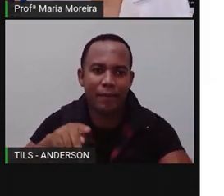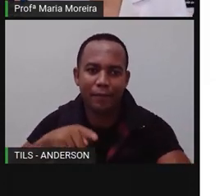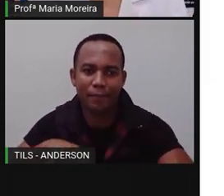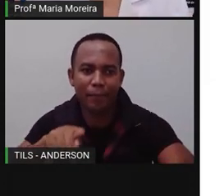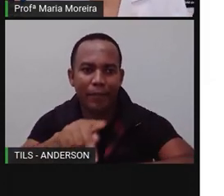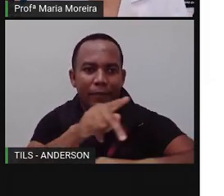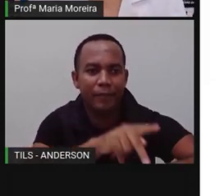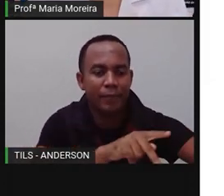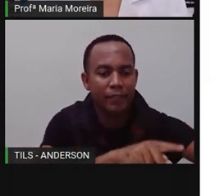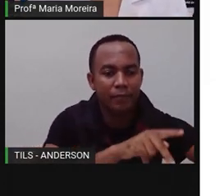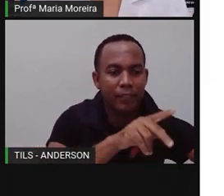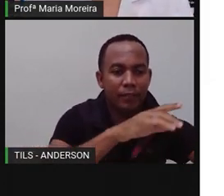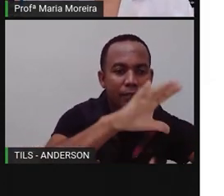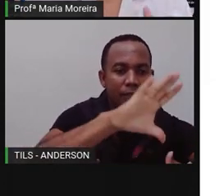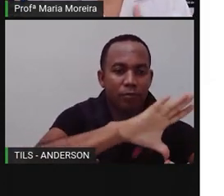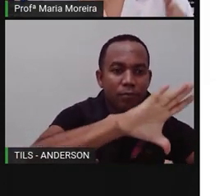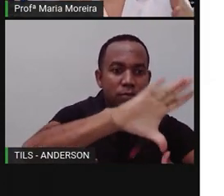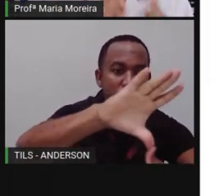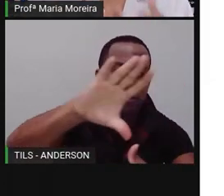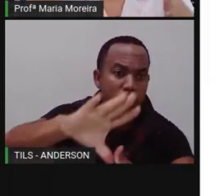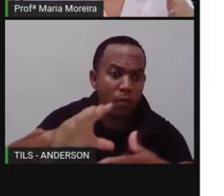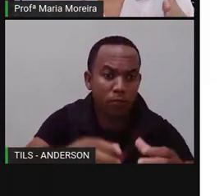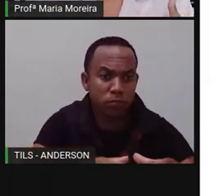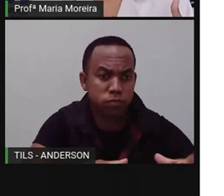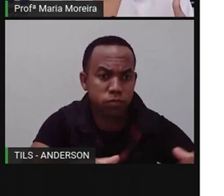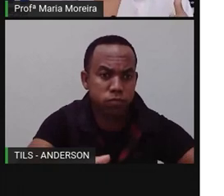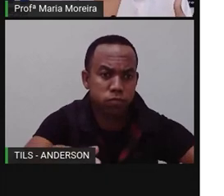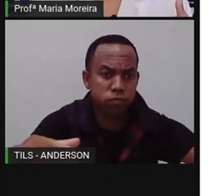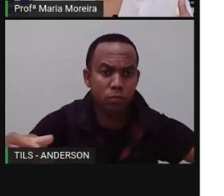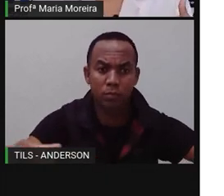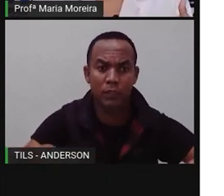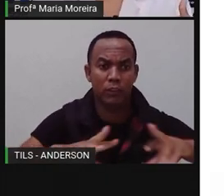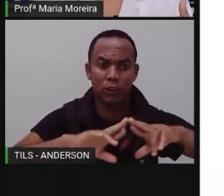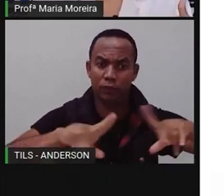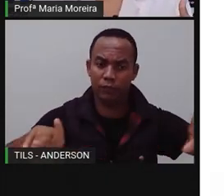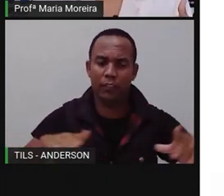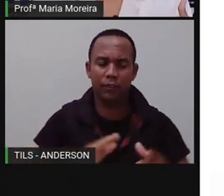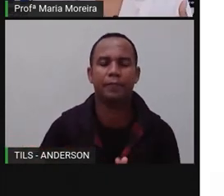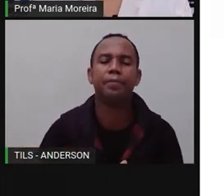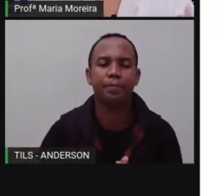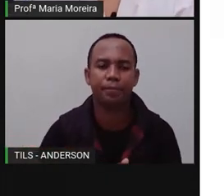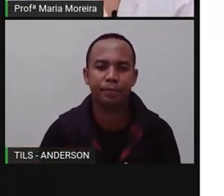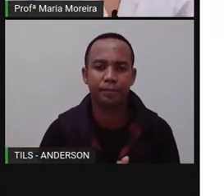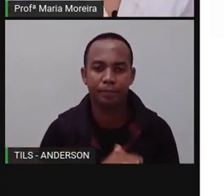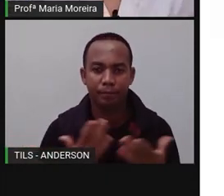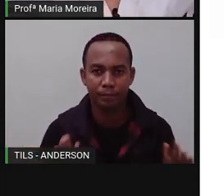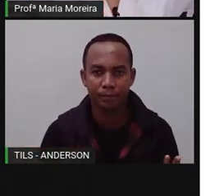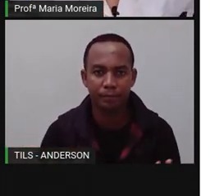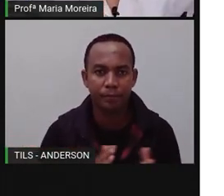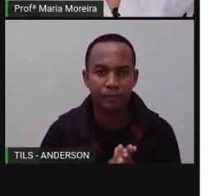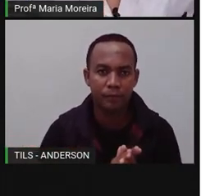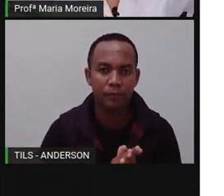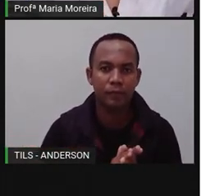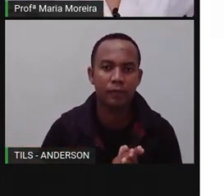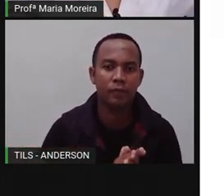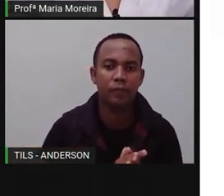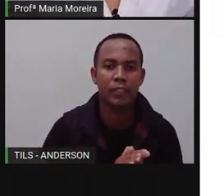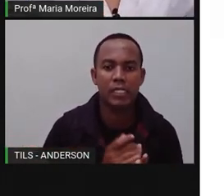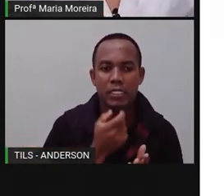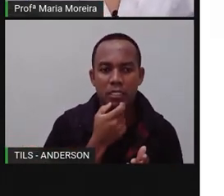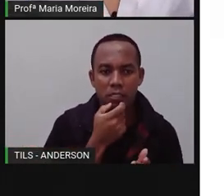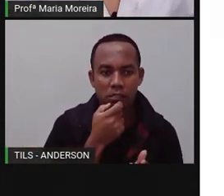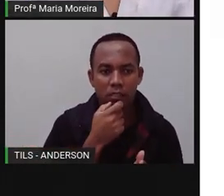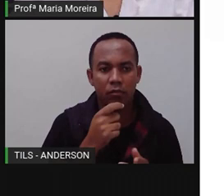hoje, na América do Sul, que é a junção dos países que ficam ao sul da América, certo? América do Norte, Estados Unidos,